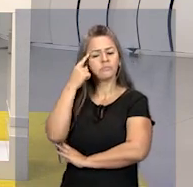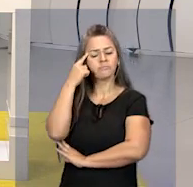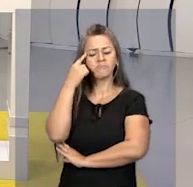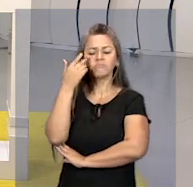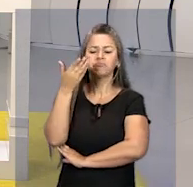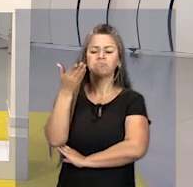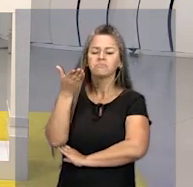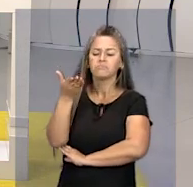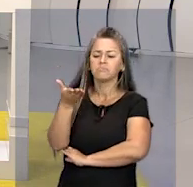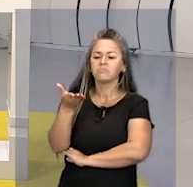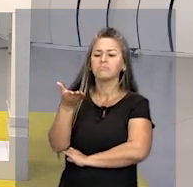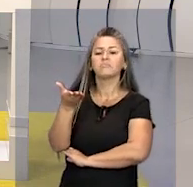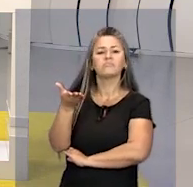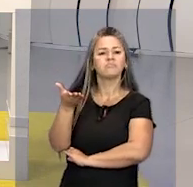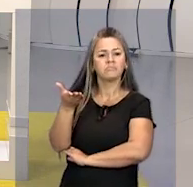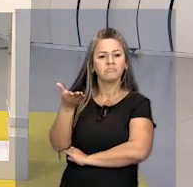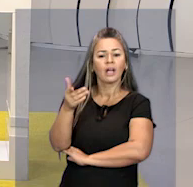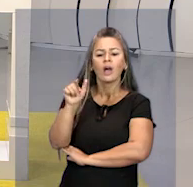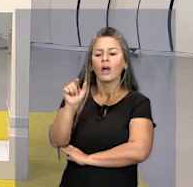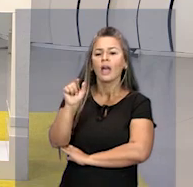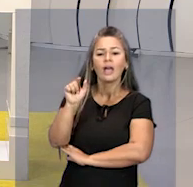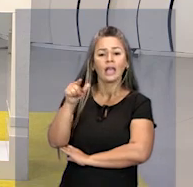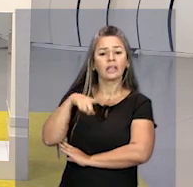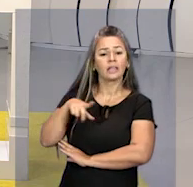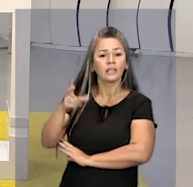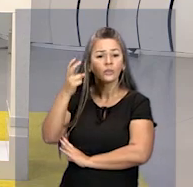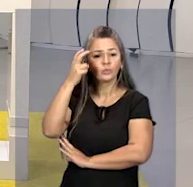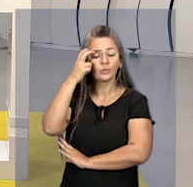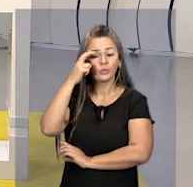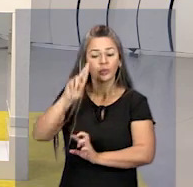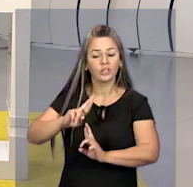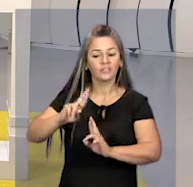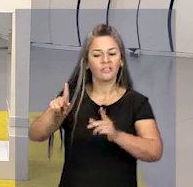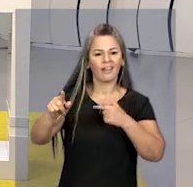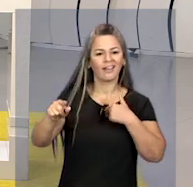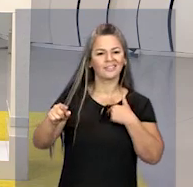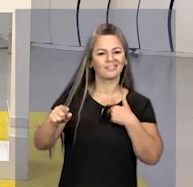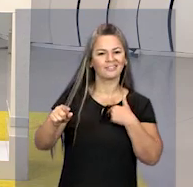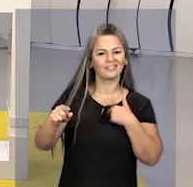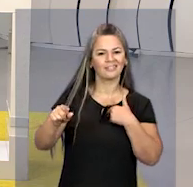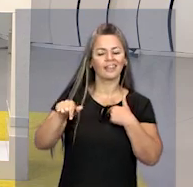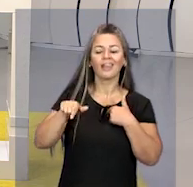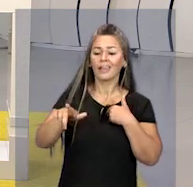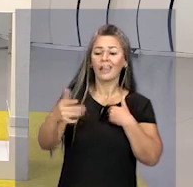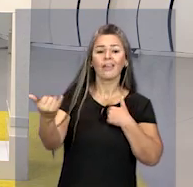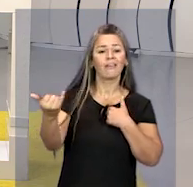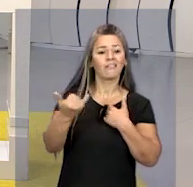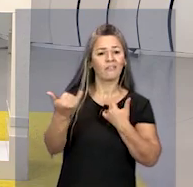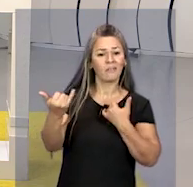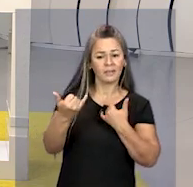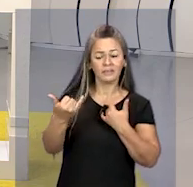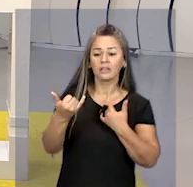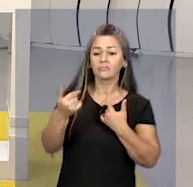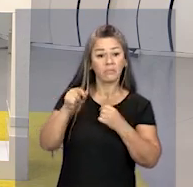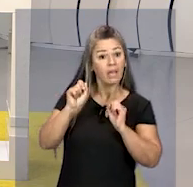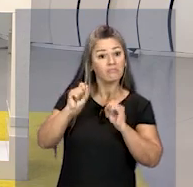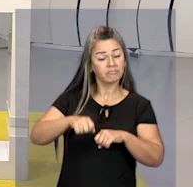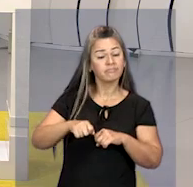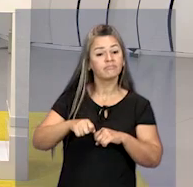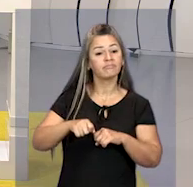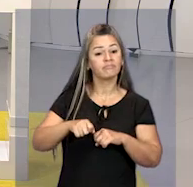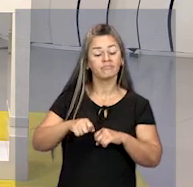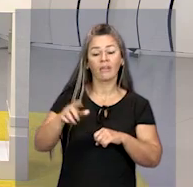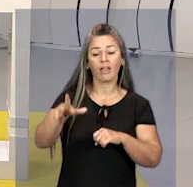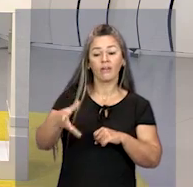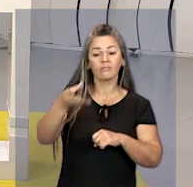pensamos que aquele povo tem uma cultura diferente ou tem um outro tipo de conhecimento que eu posso extrair e que vai agregar a